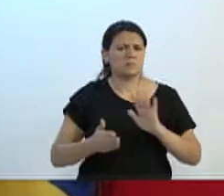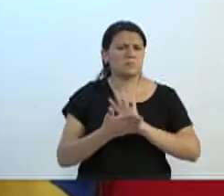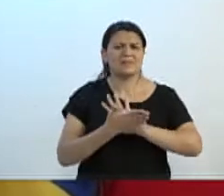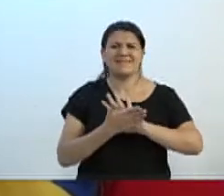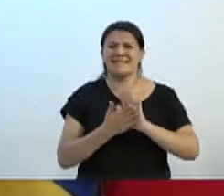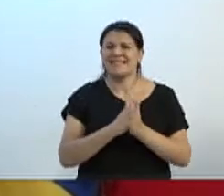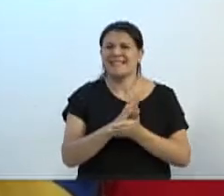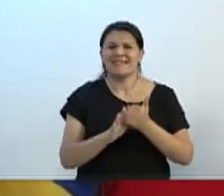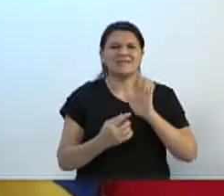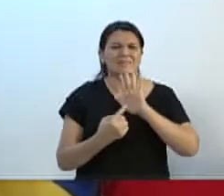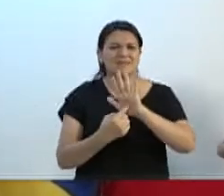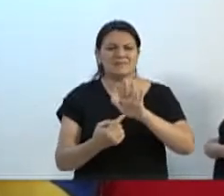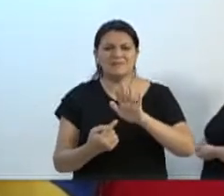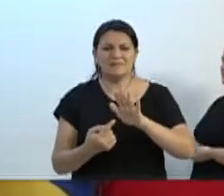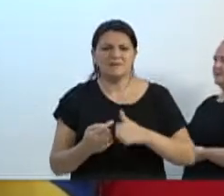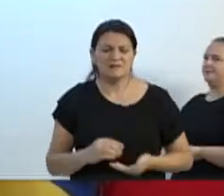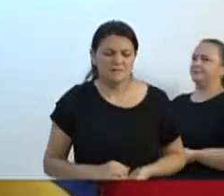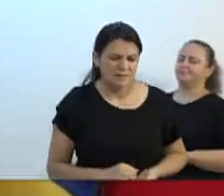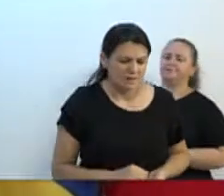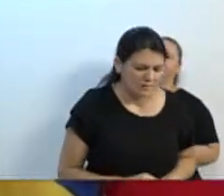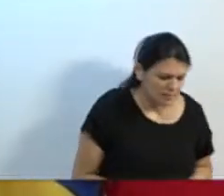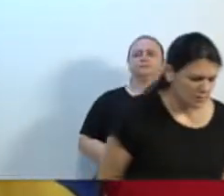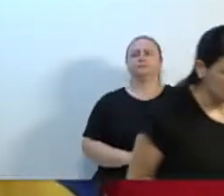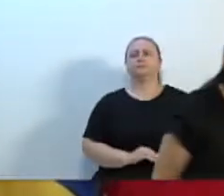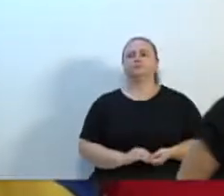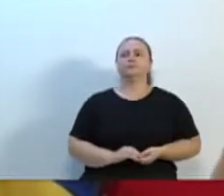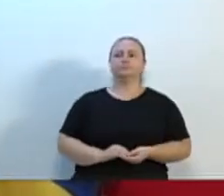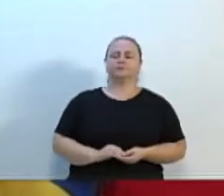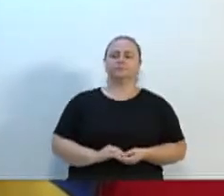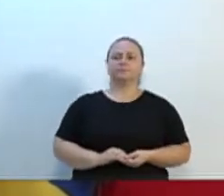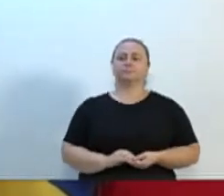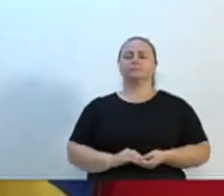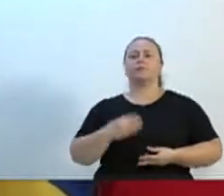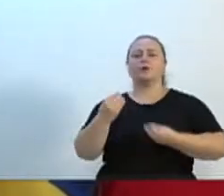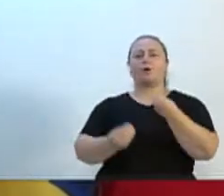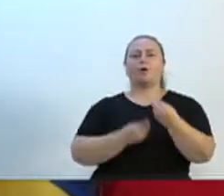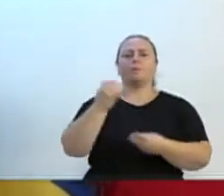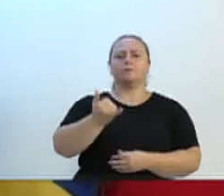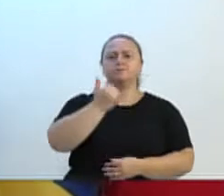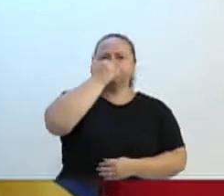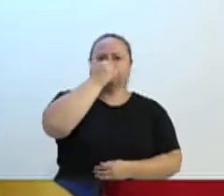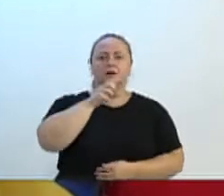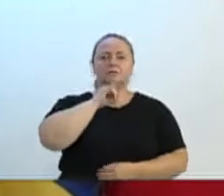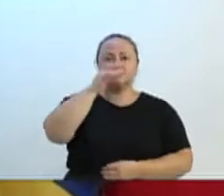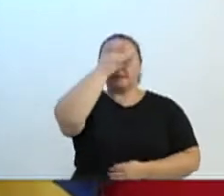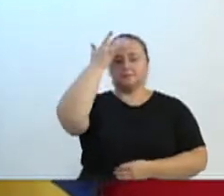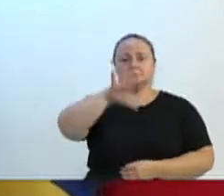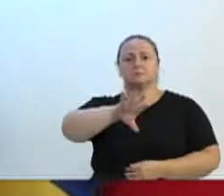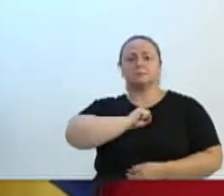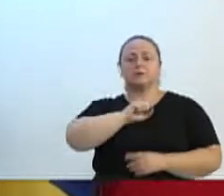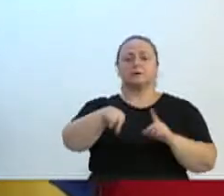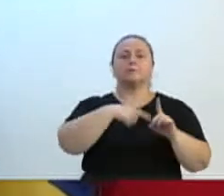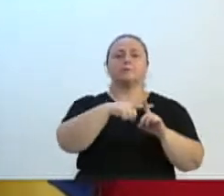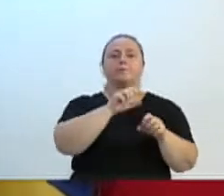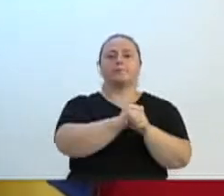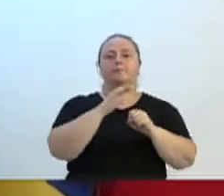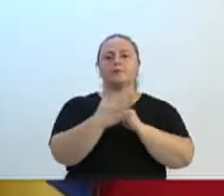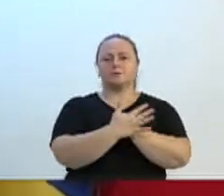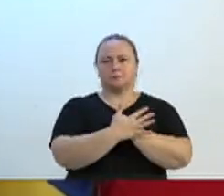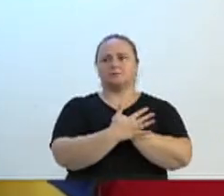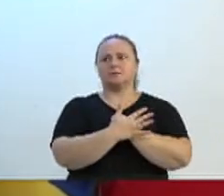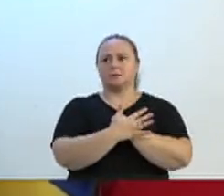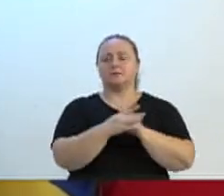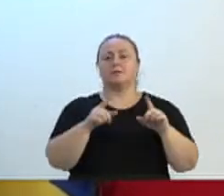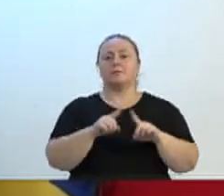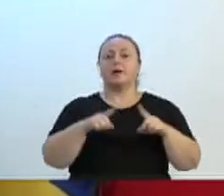sobre a comunicação de acidente de trabalho a esses trabalhadores que tiveram diagnóstico positivado. Nós precisamos